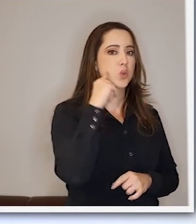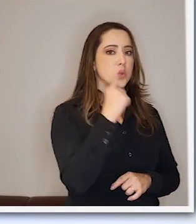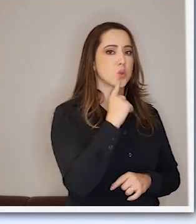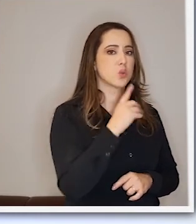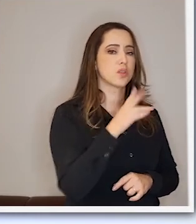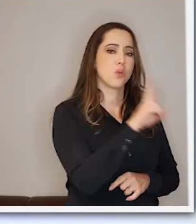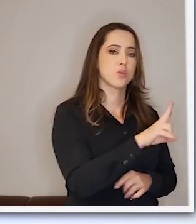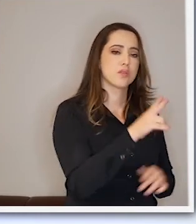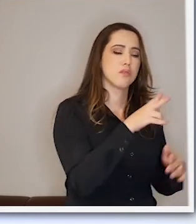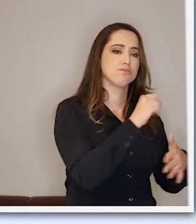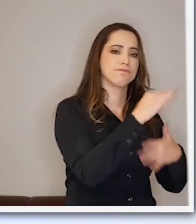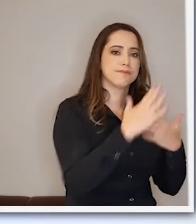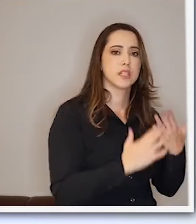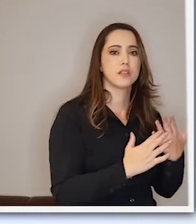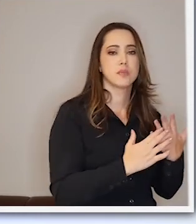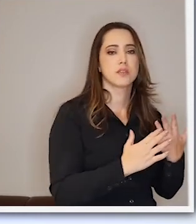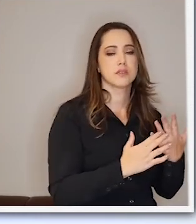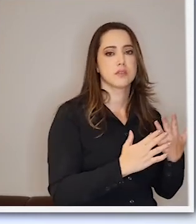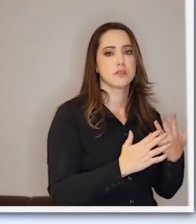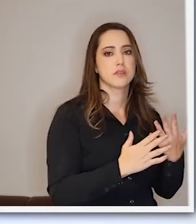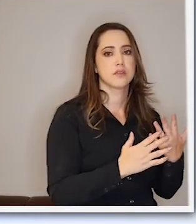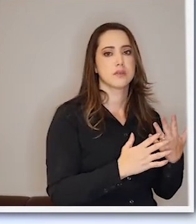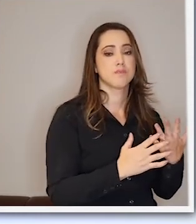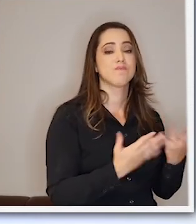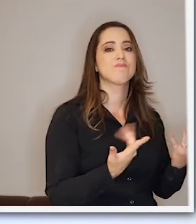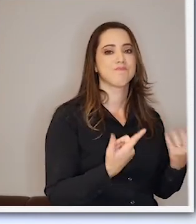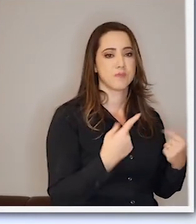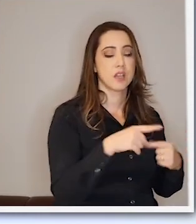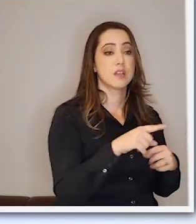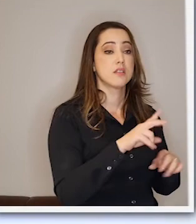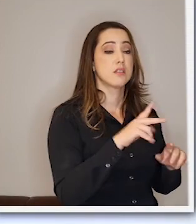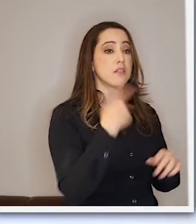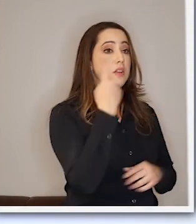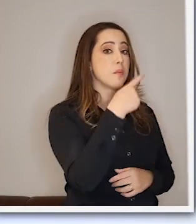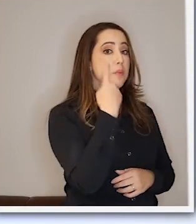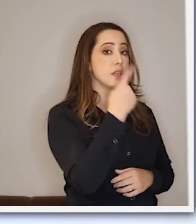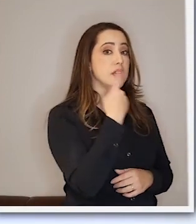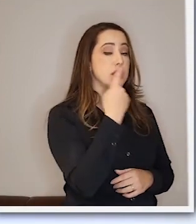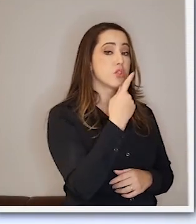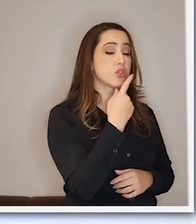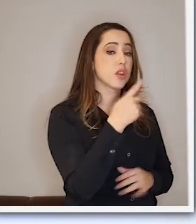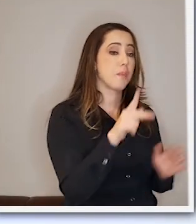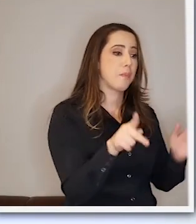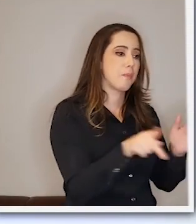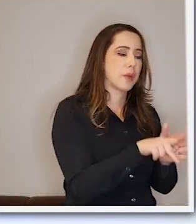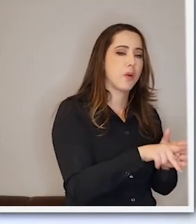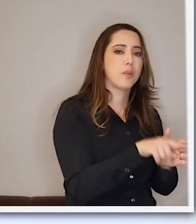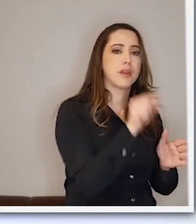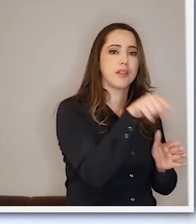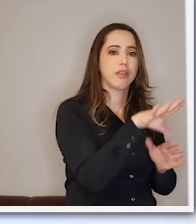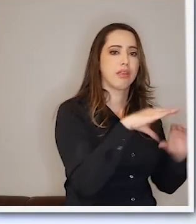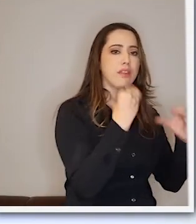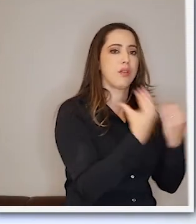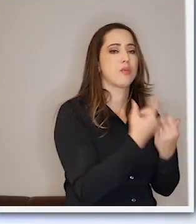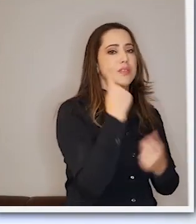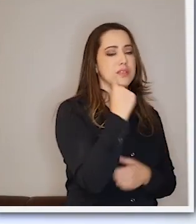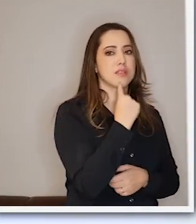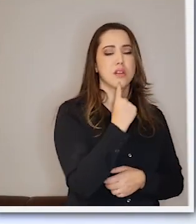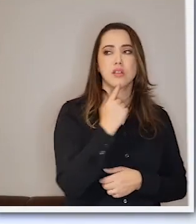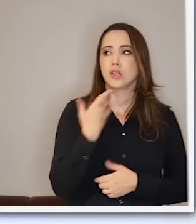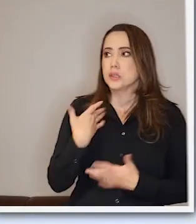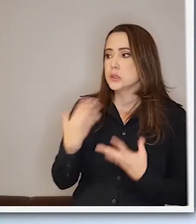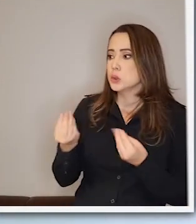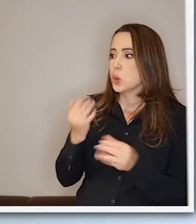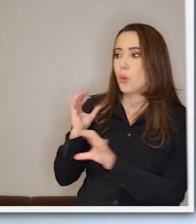preocupe comigo. Apenas 22% das pessoas surdas têm acesso à sua própria língua, a língua de sinais. Precisamos